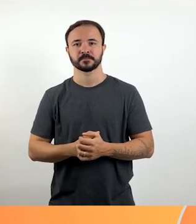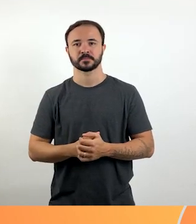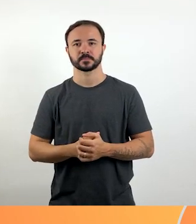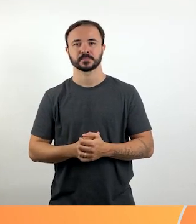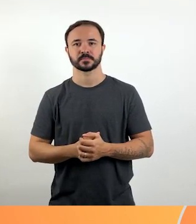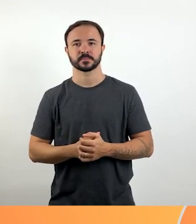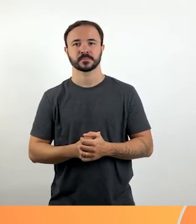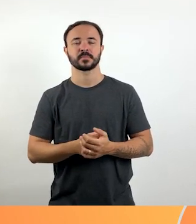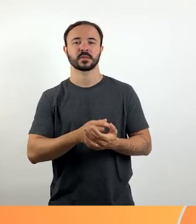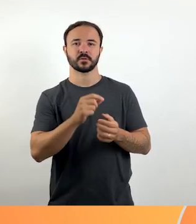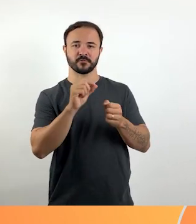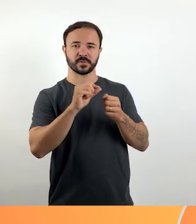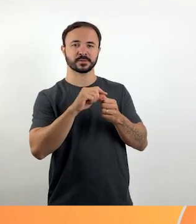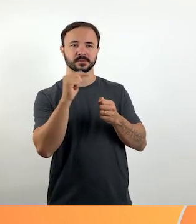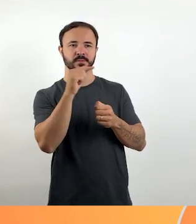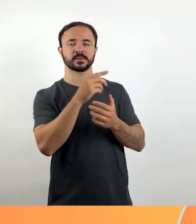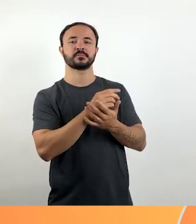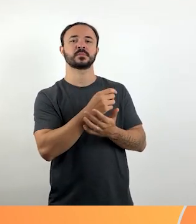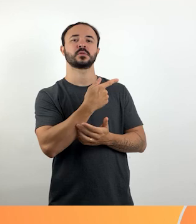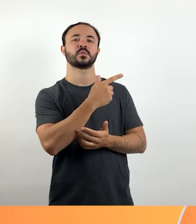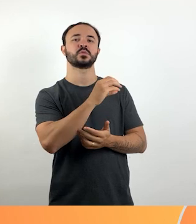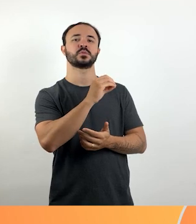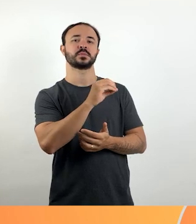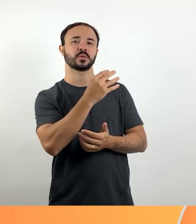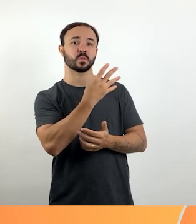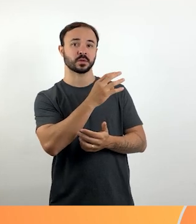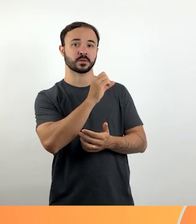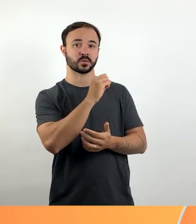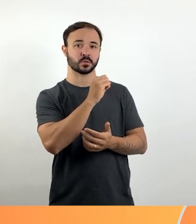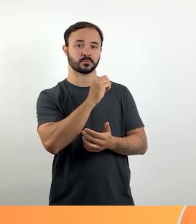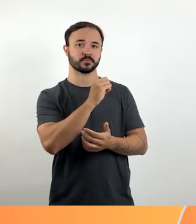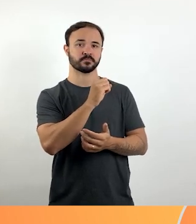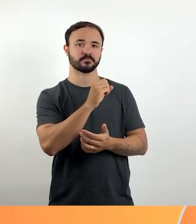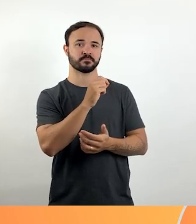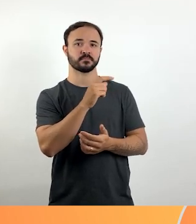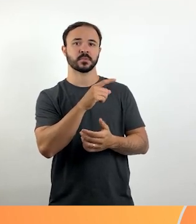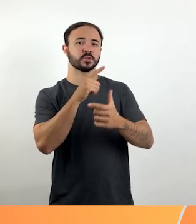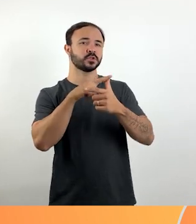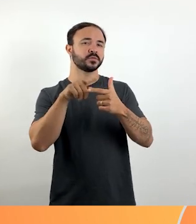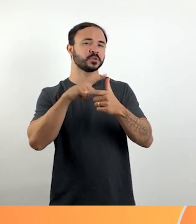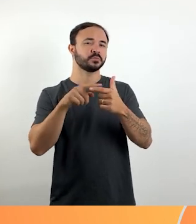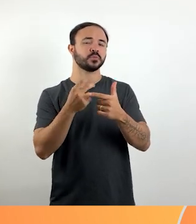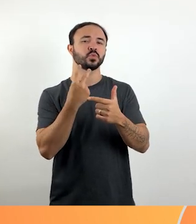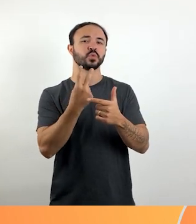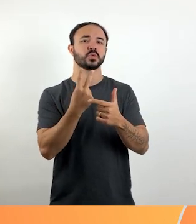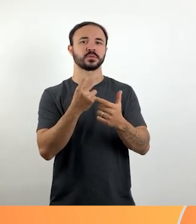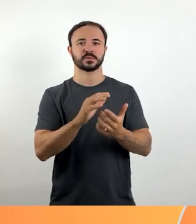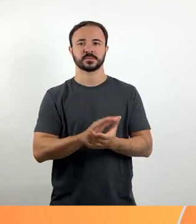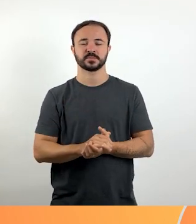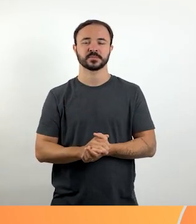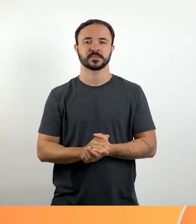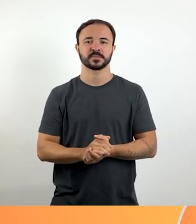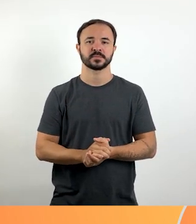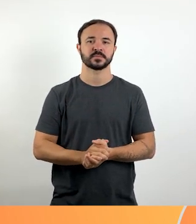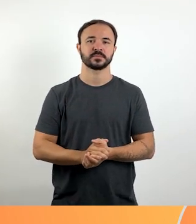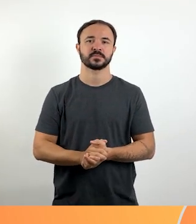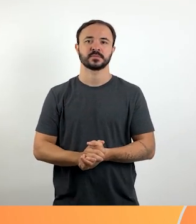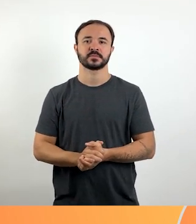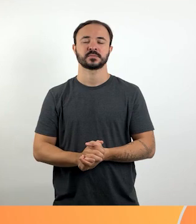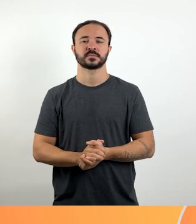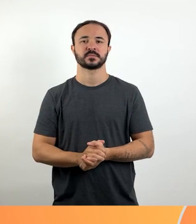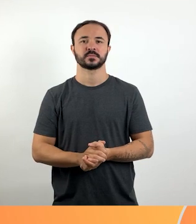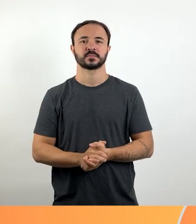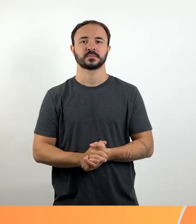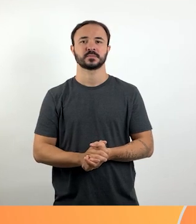e fazer aqui uma fatoração. Por 2, a gente tem 2